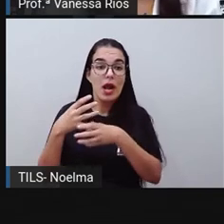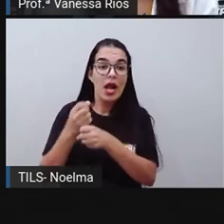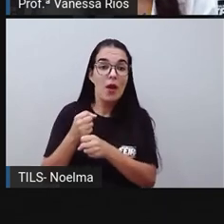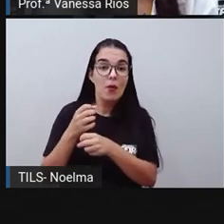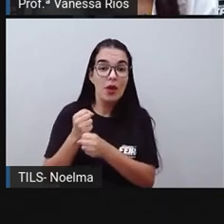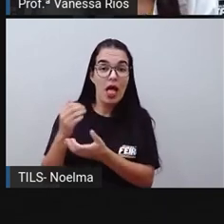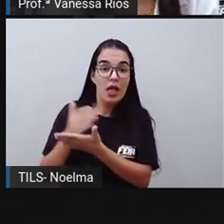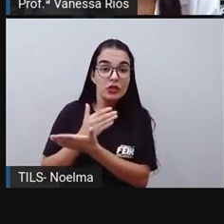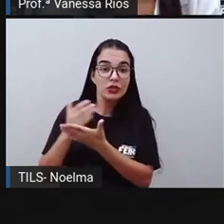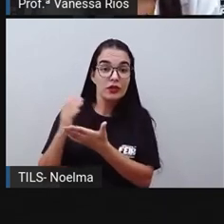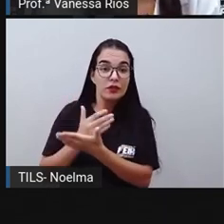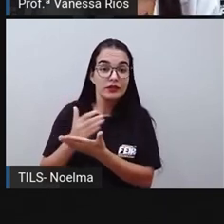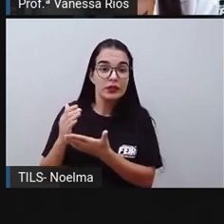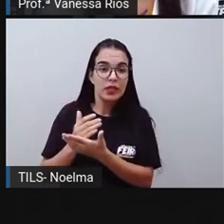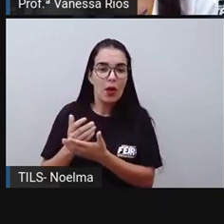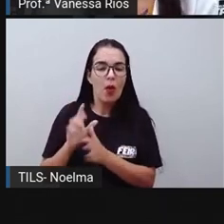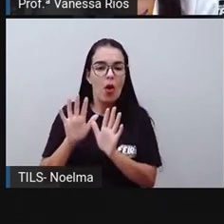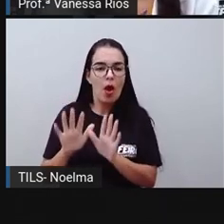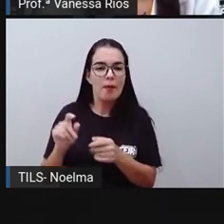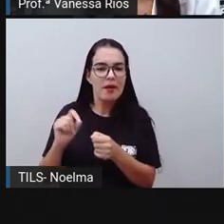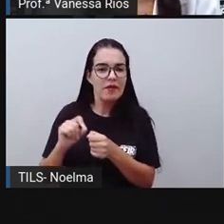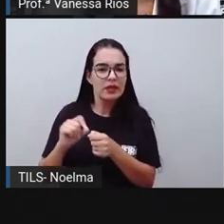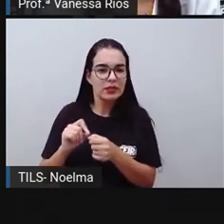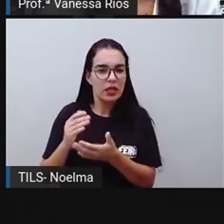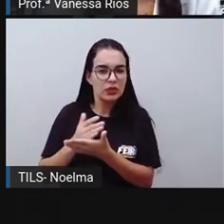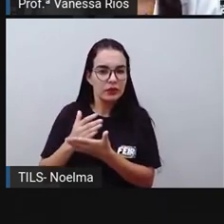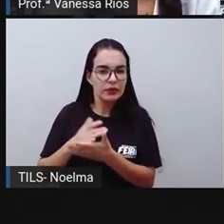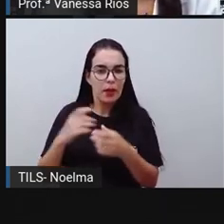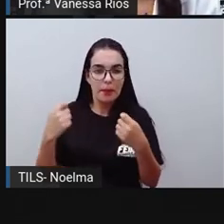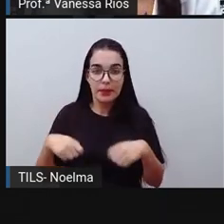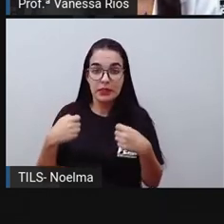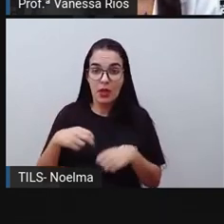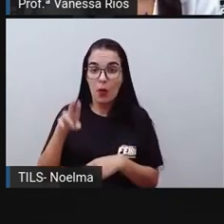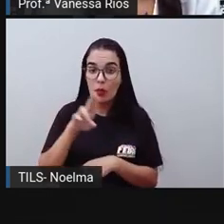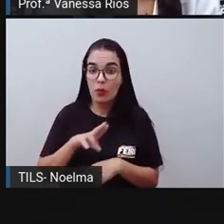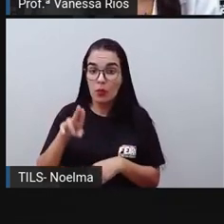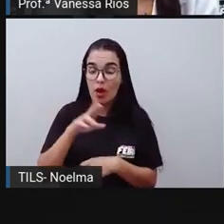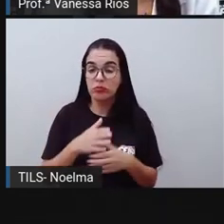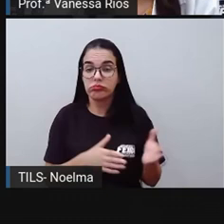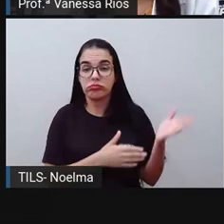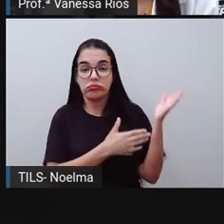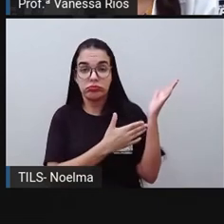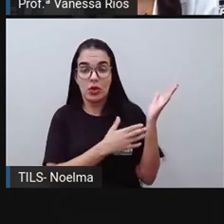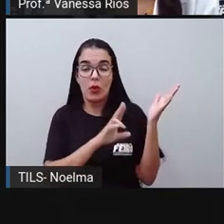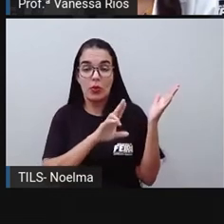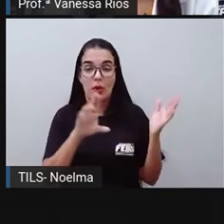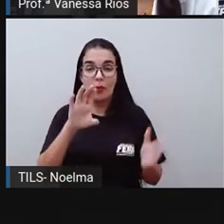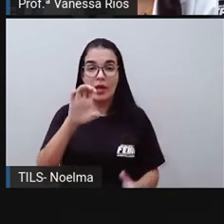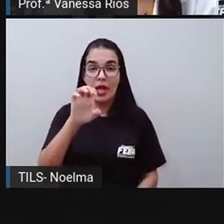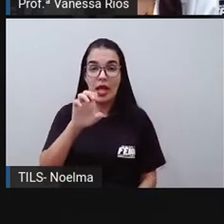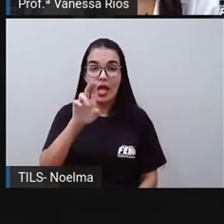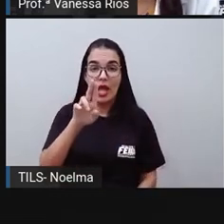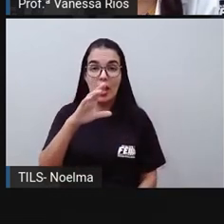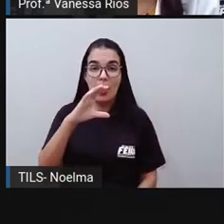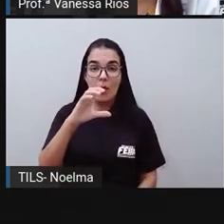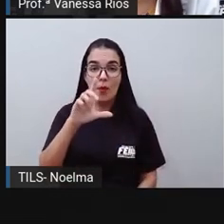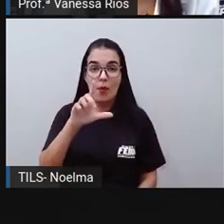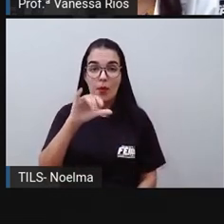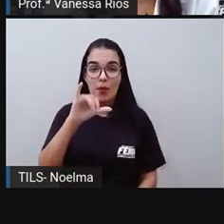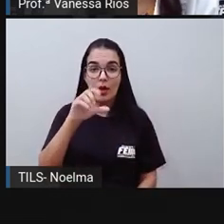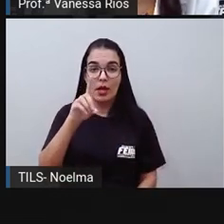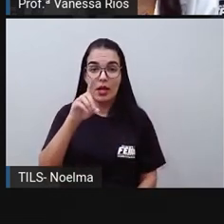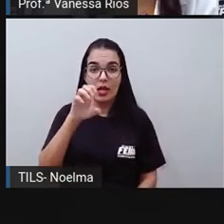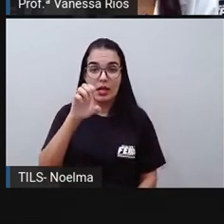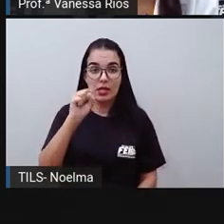calcula a divisão? Para realizar uma divisão, nós devemos utilizar o chamado algoritmo de Euclides. Lembra lá da chave que a